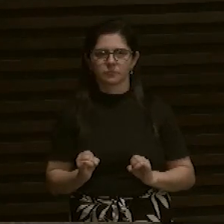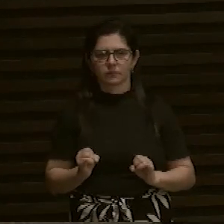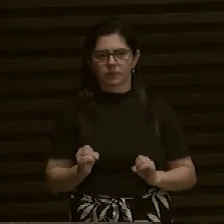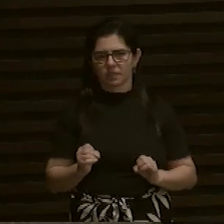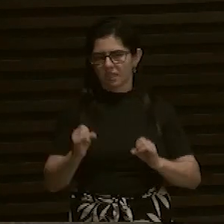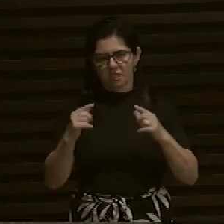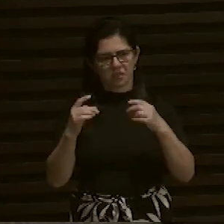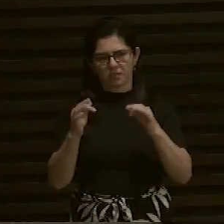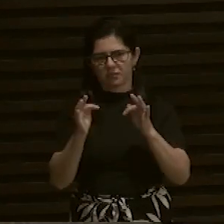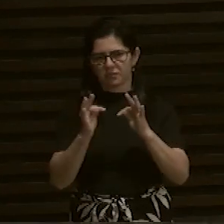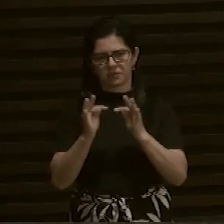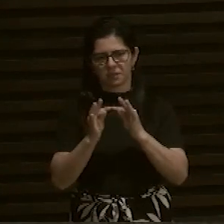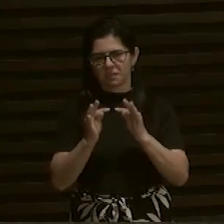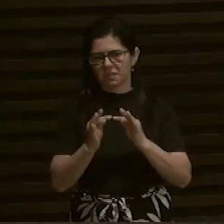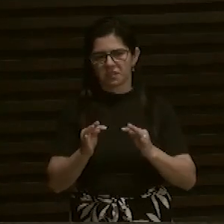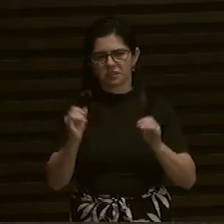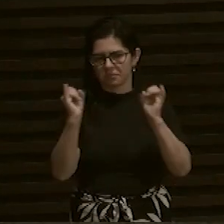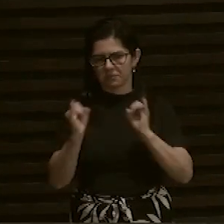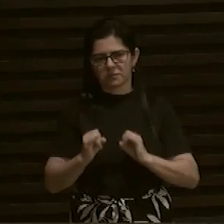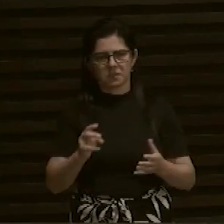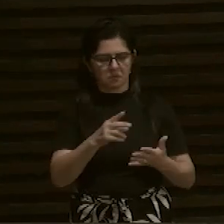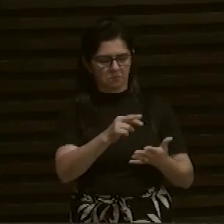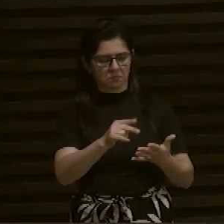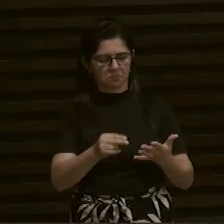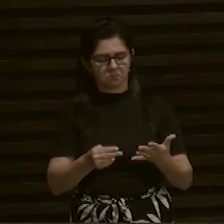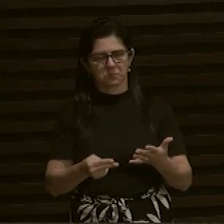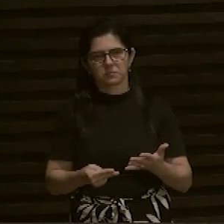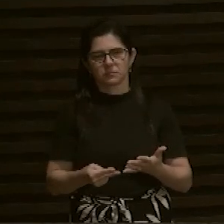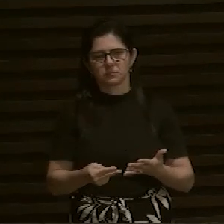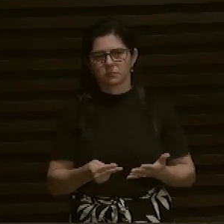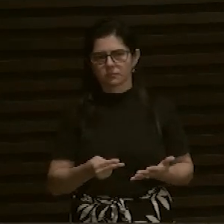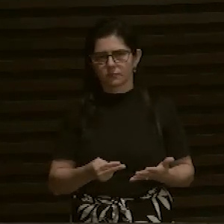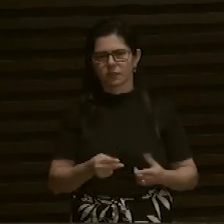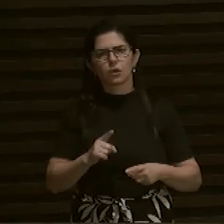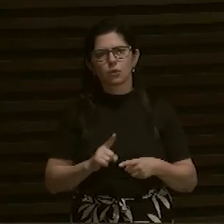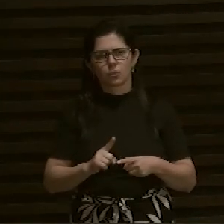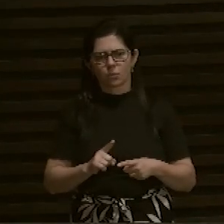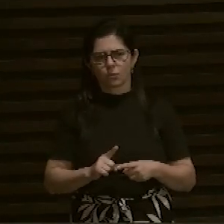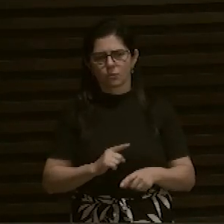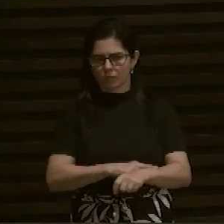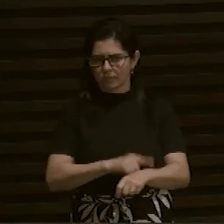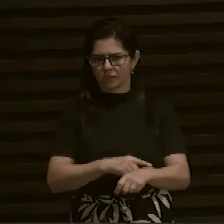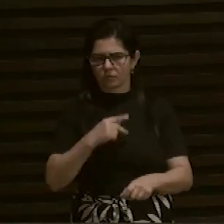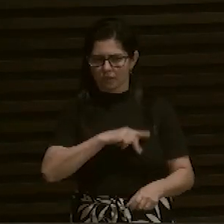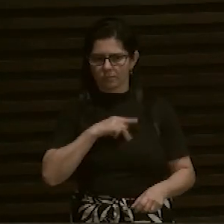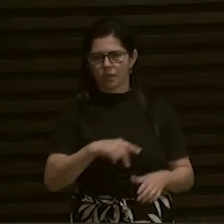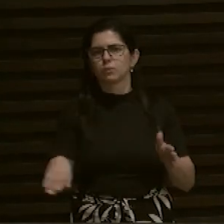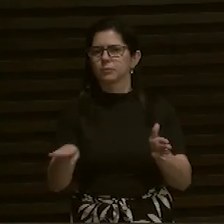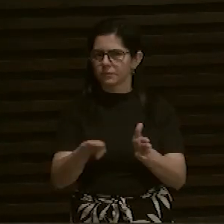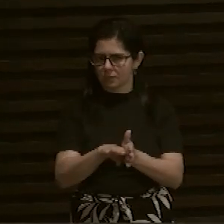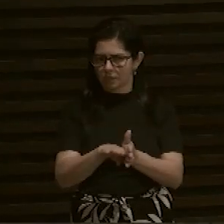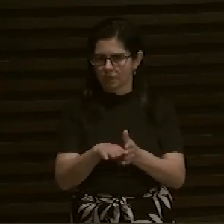seja Diana, Afrodite, sei lá. E quando Paulo chega e coloca essa mensagem